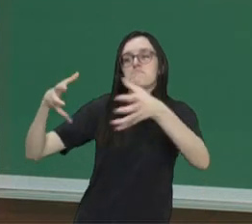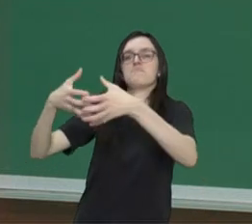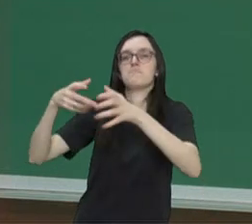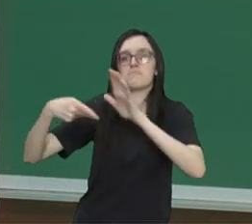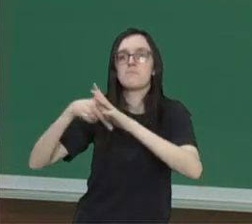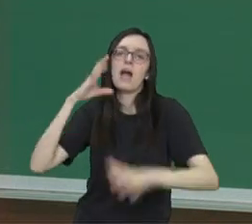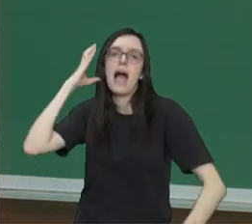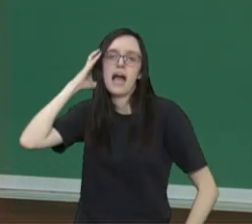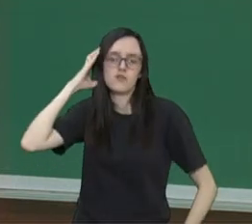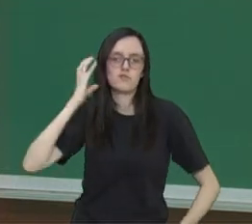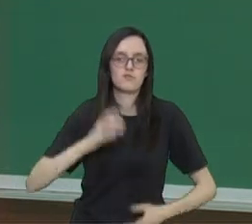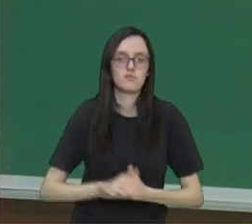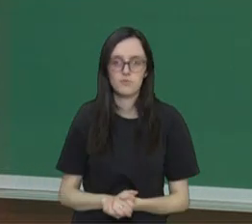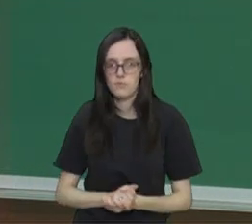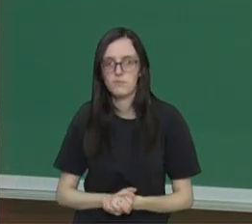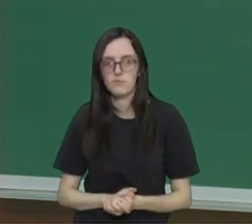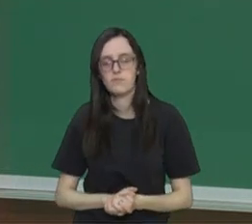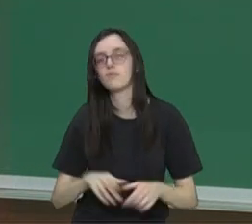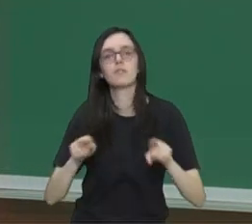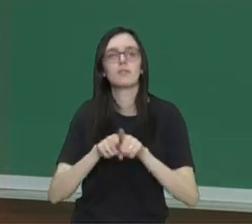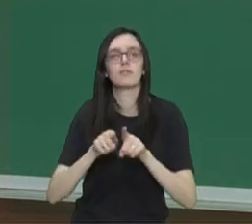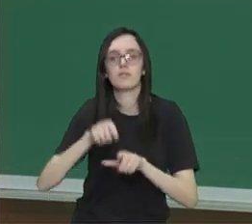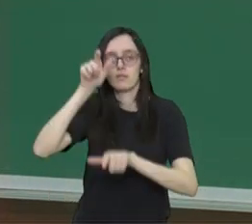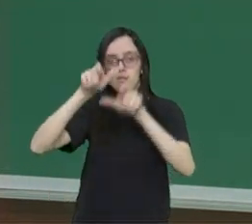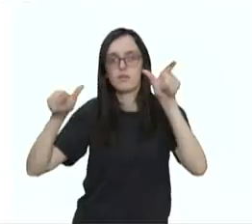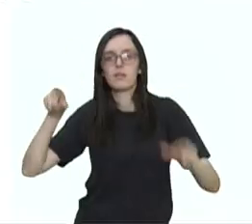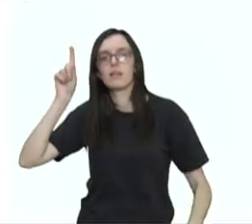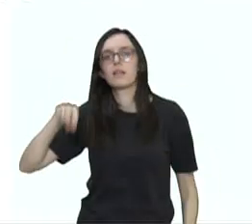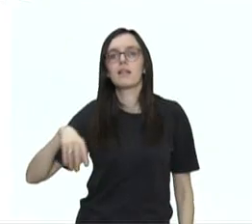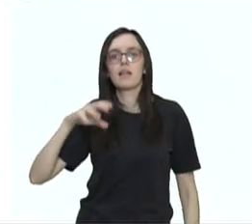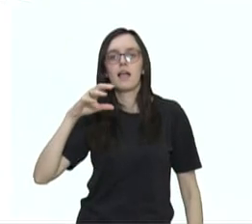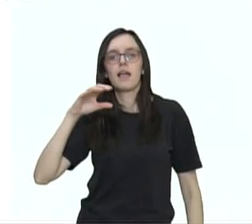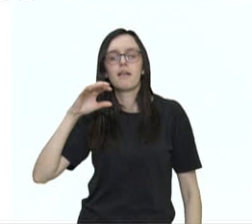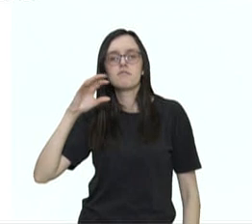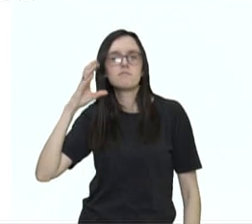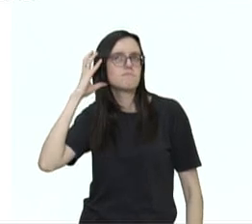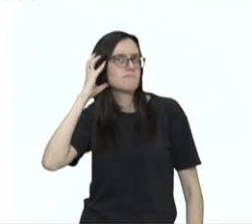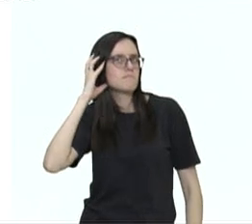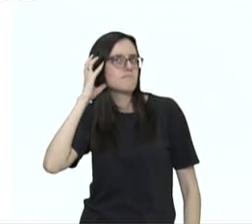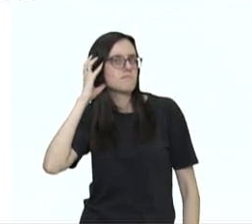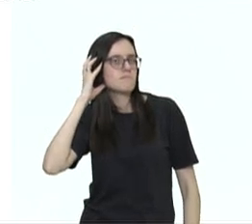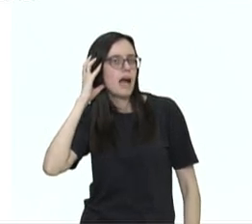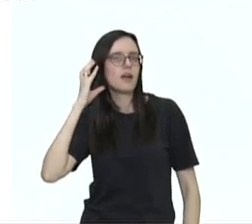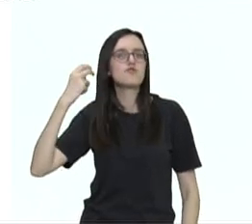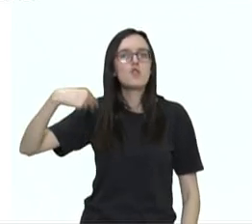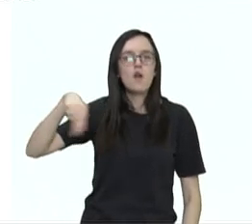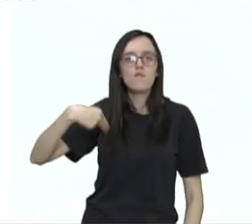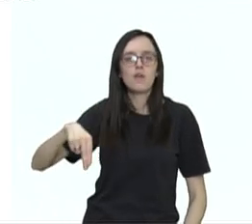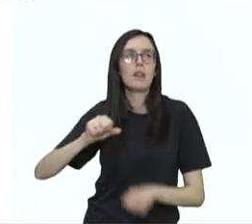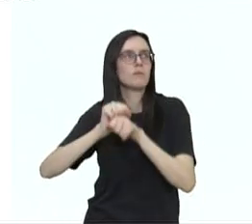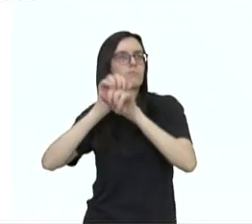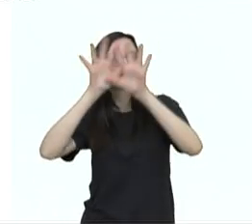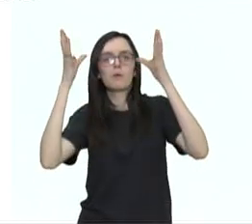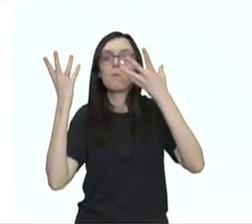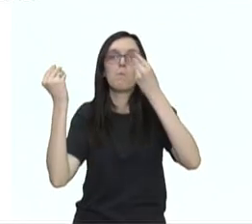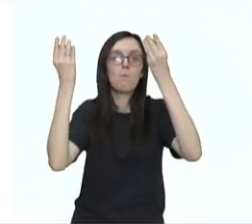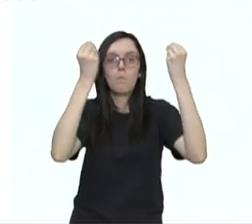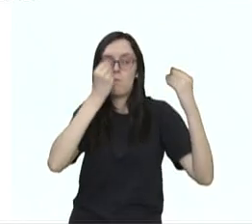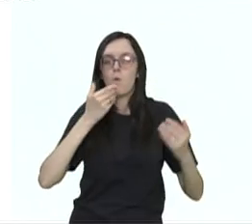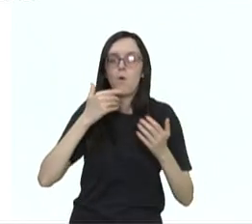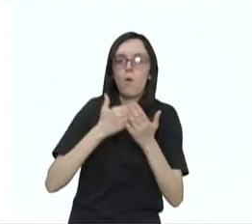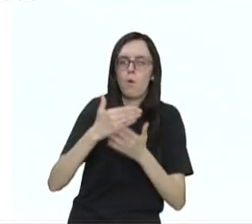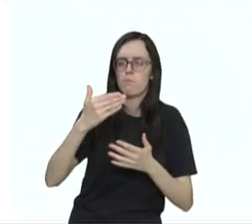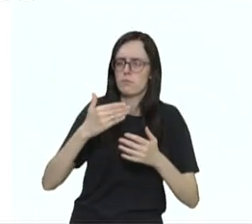rádio. Os radioatores dessas radionovelas ficaram muito conhecidos no Brasil inteiro. Então eles passaram a